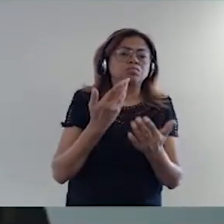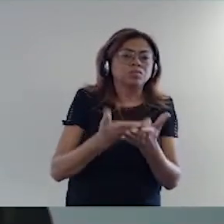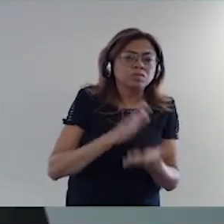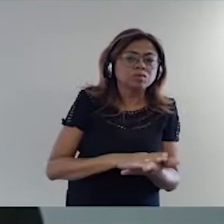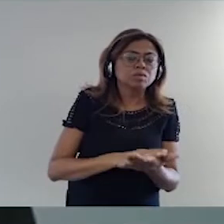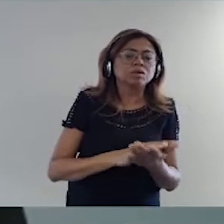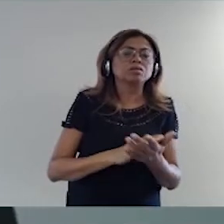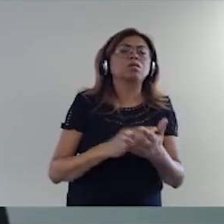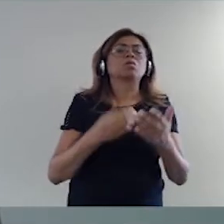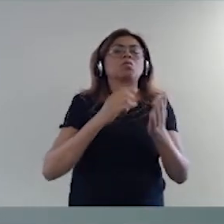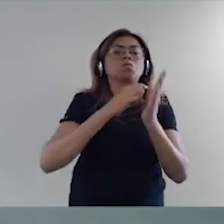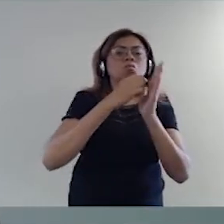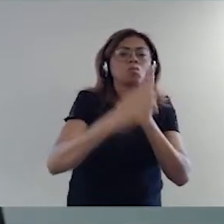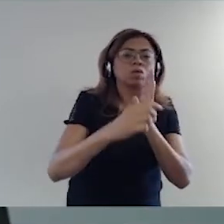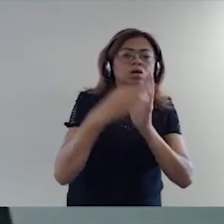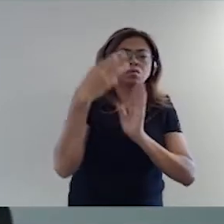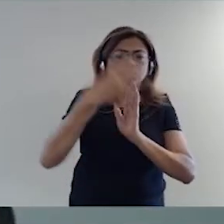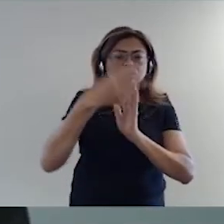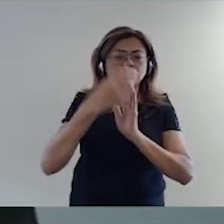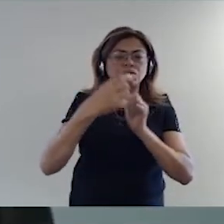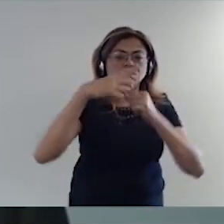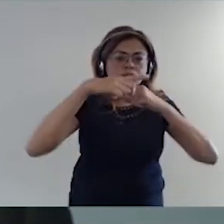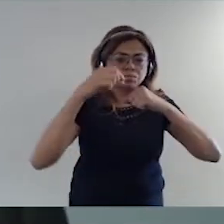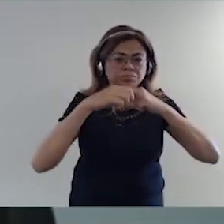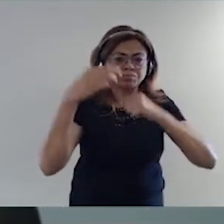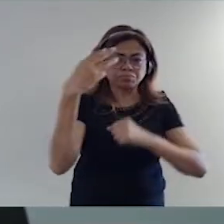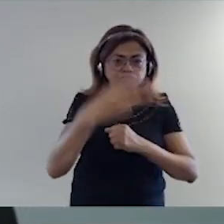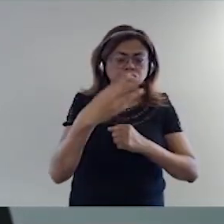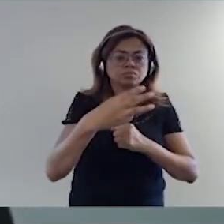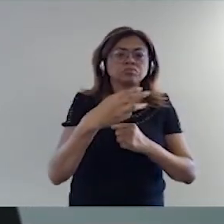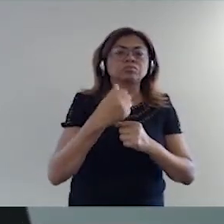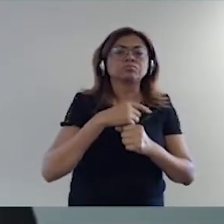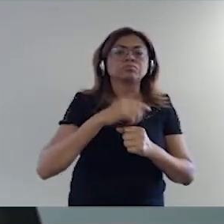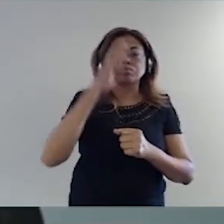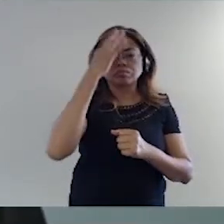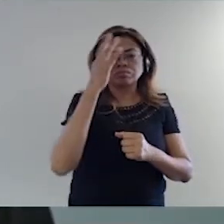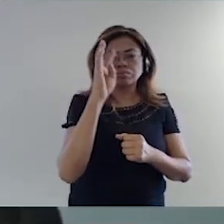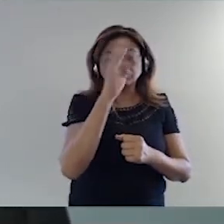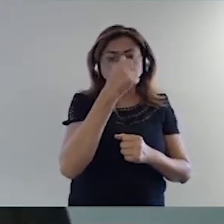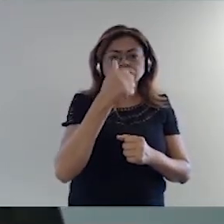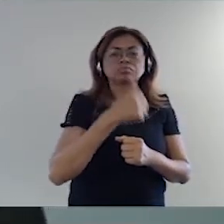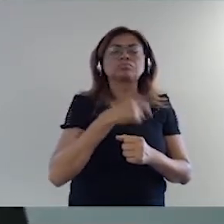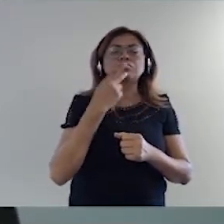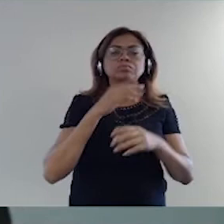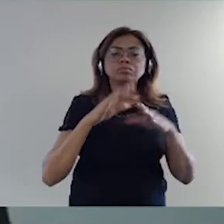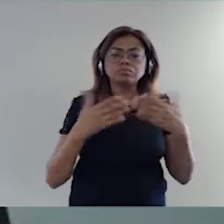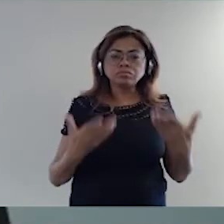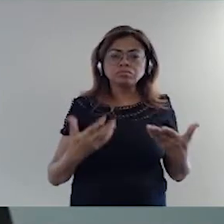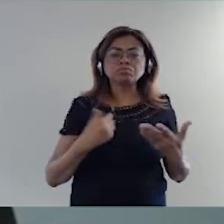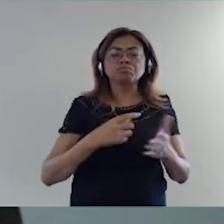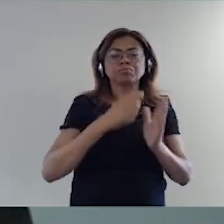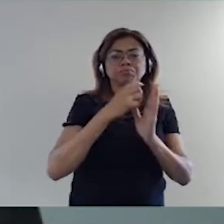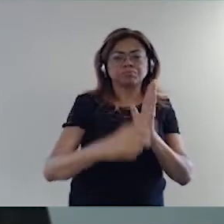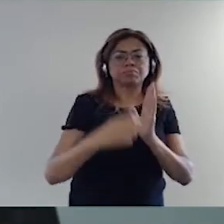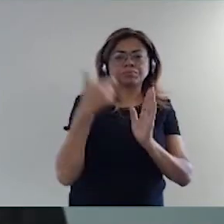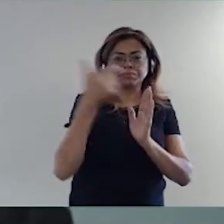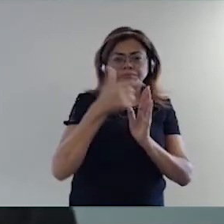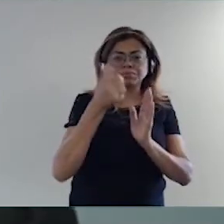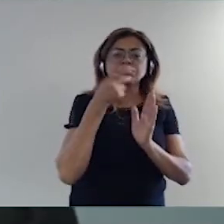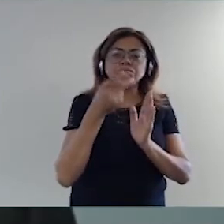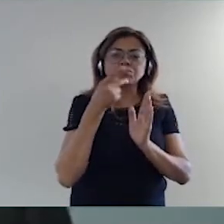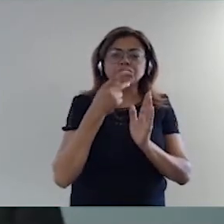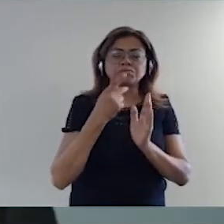artigo 3º da Resolução 314, infelizmente, outras interpretações, como a do parágrafo 2º, que trata